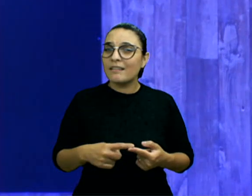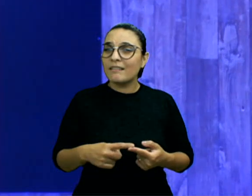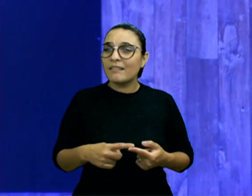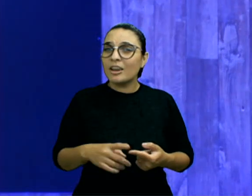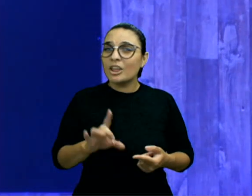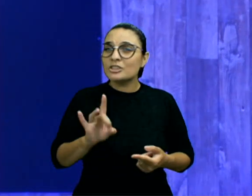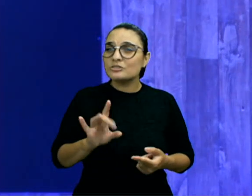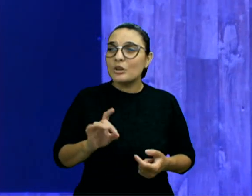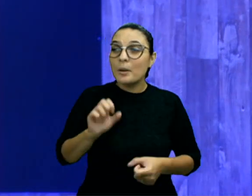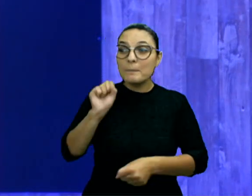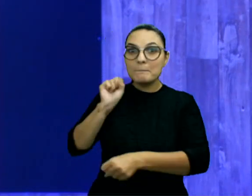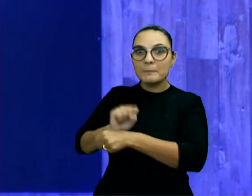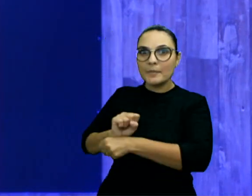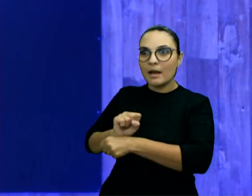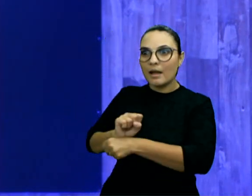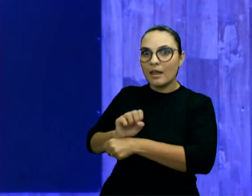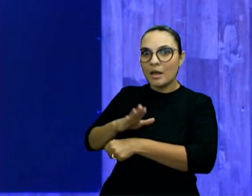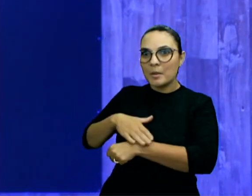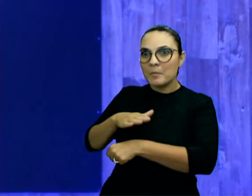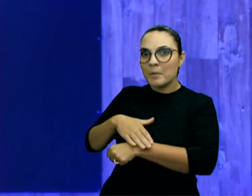Ninguém ia ser